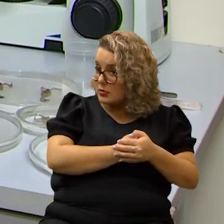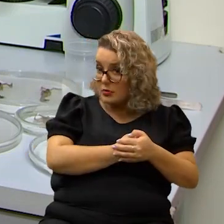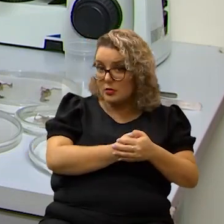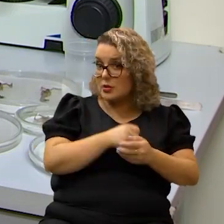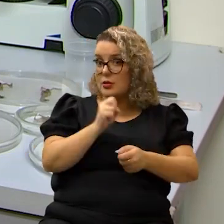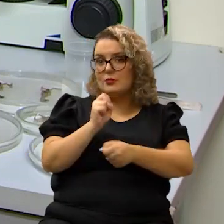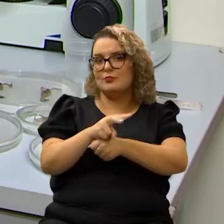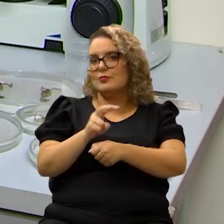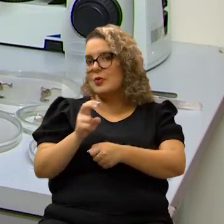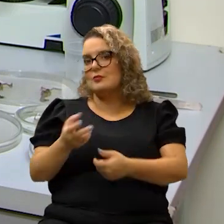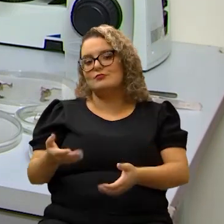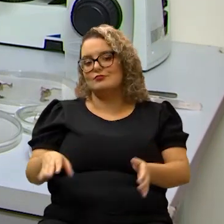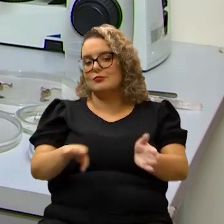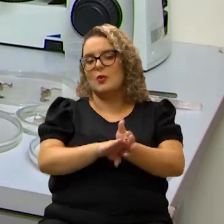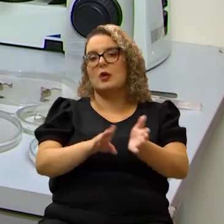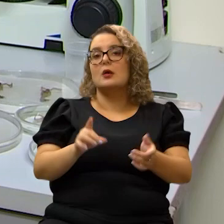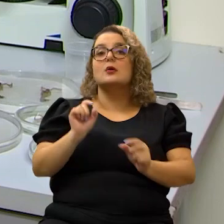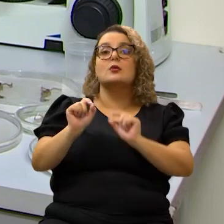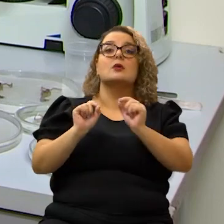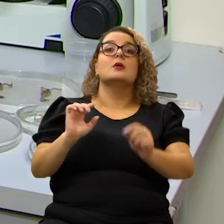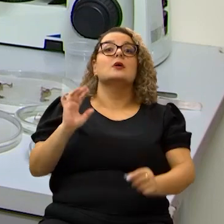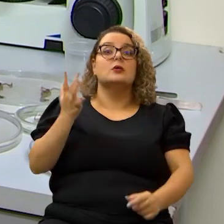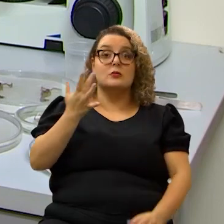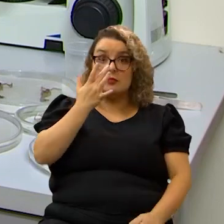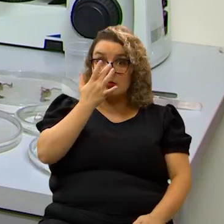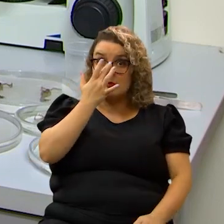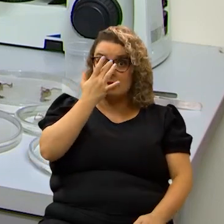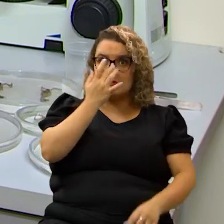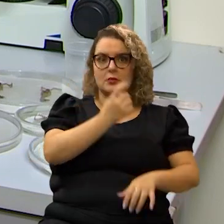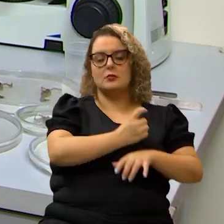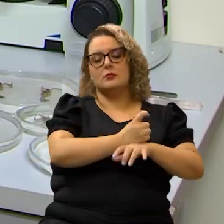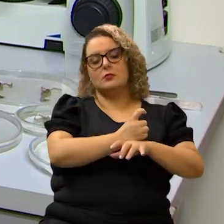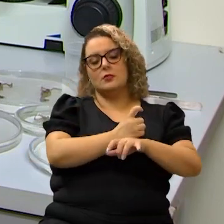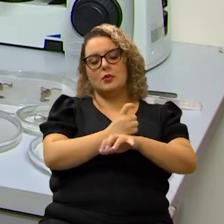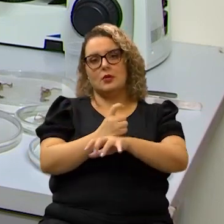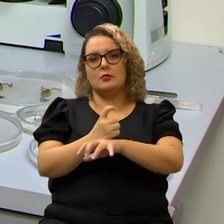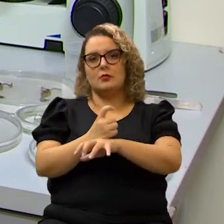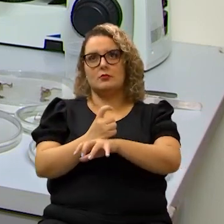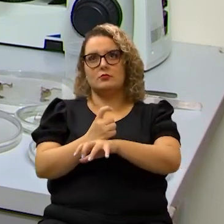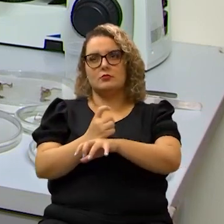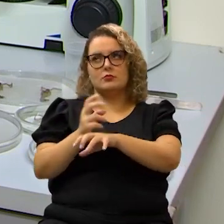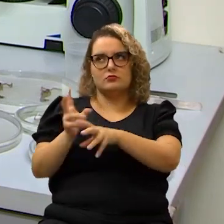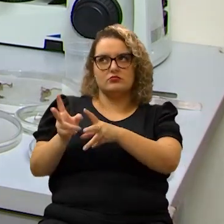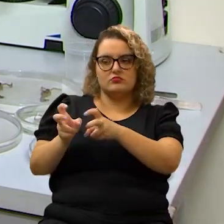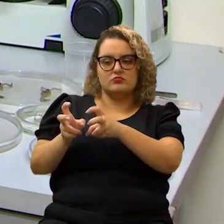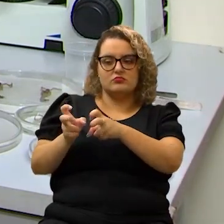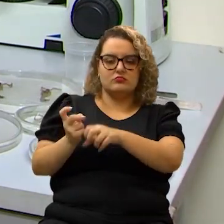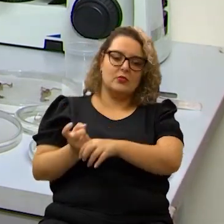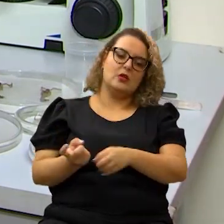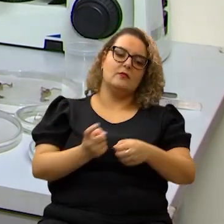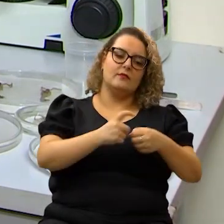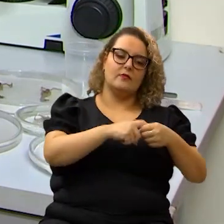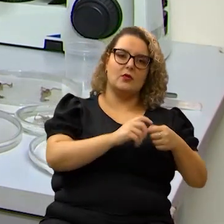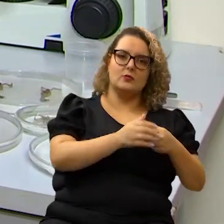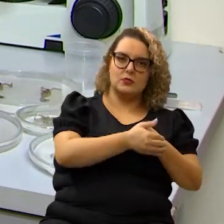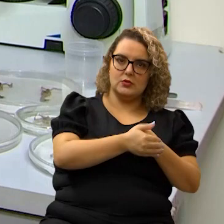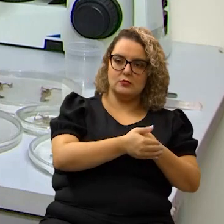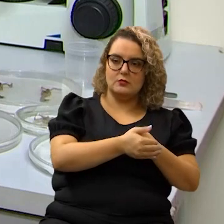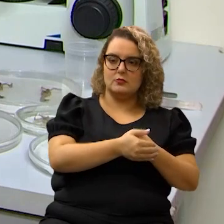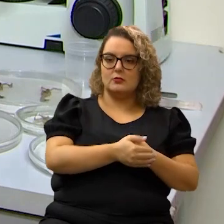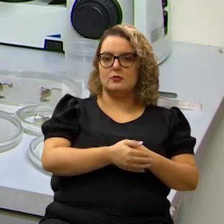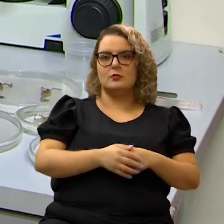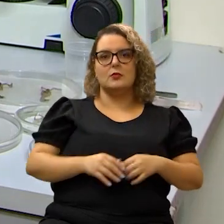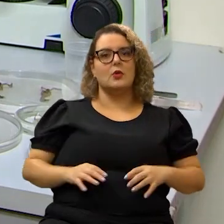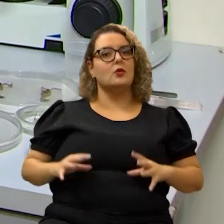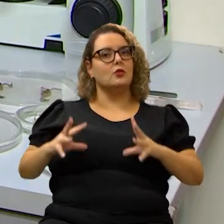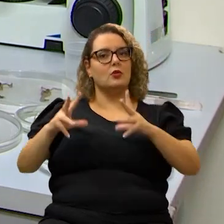morrer. Mas o que está na toca, o veneno não chega nele. E aí o que acontece? Ele sai, ele sente o veneno, ele